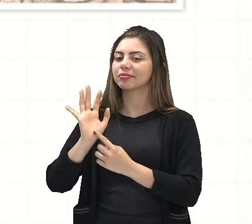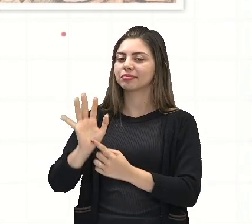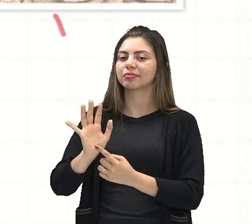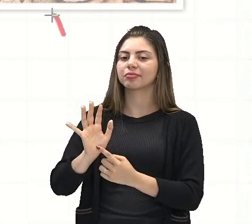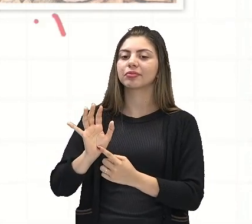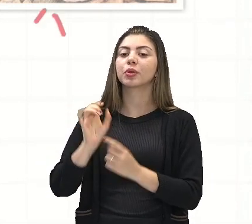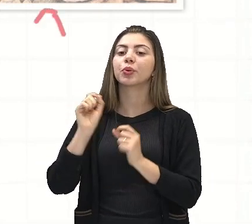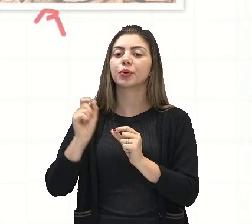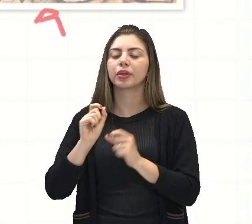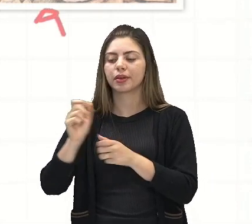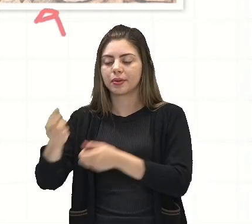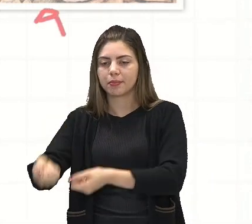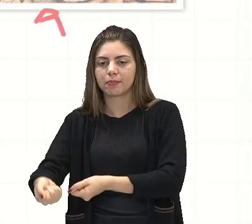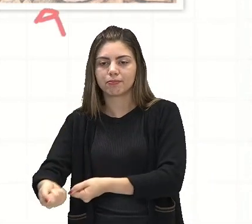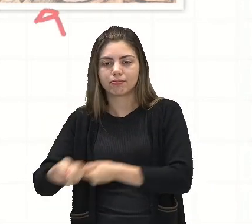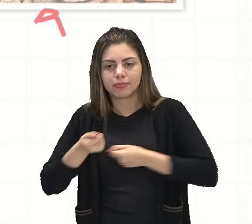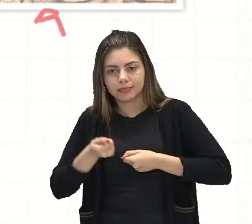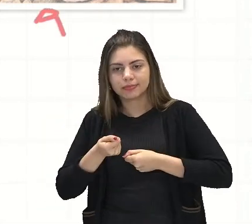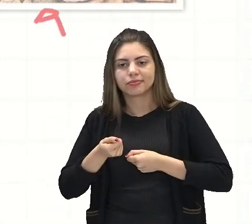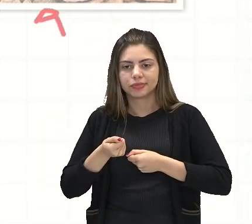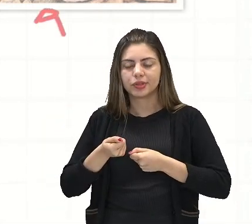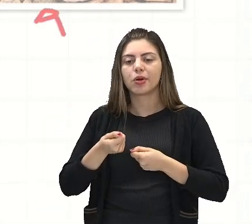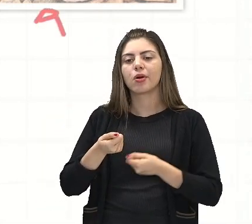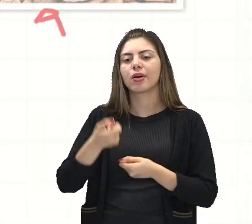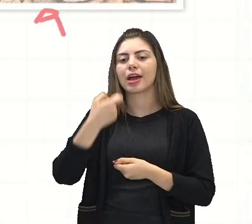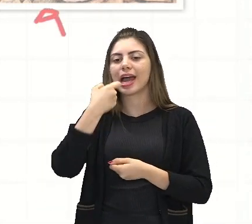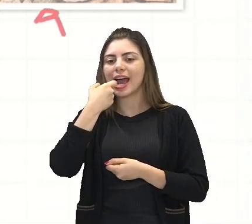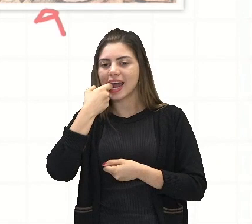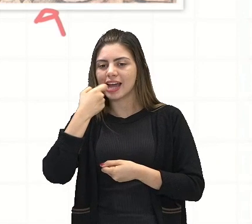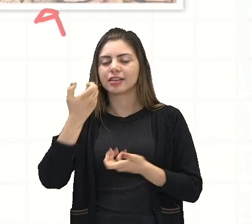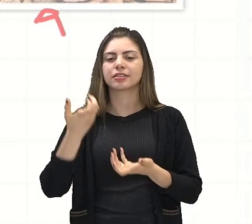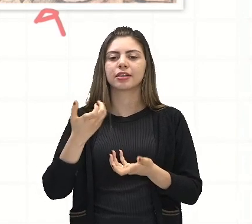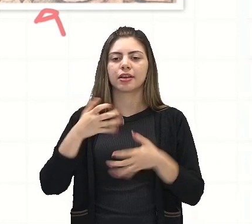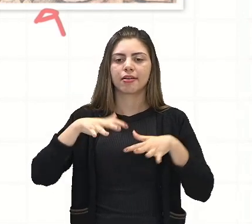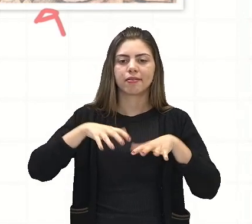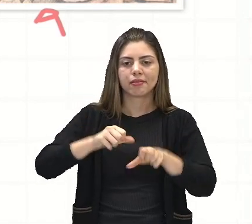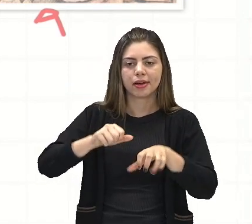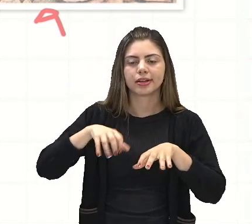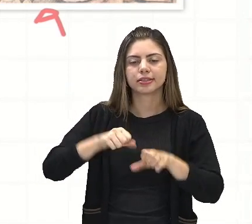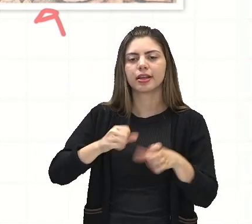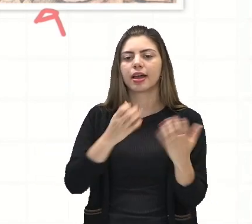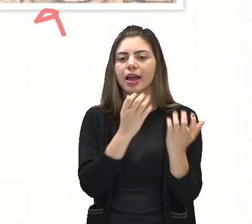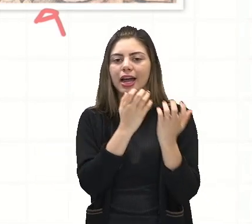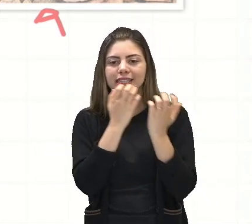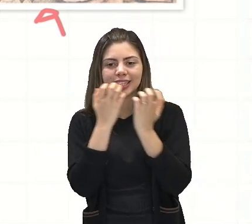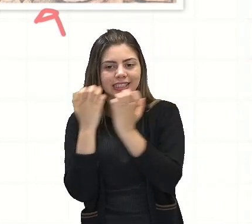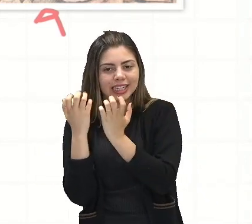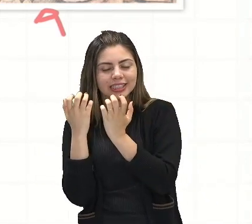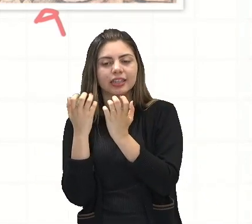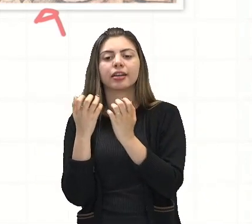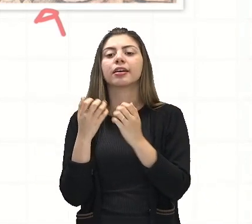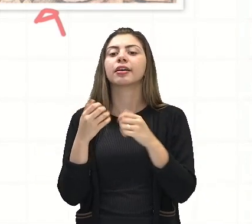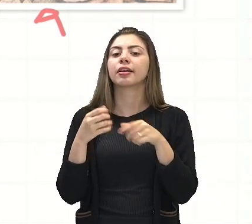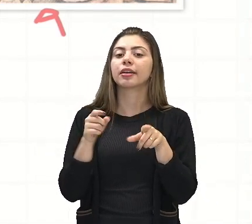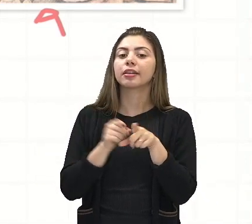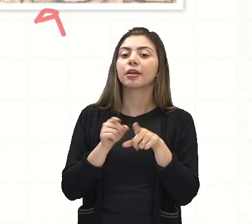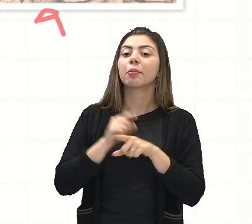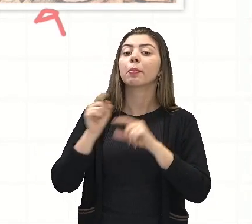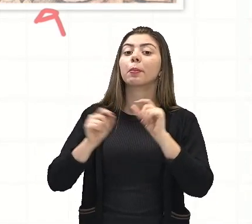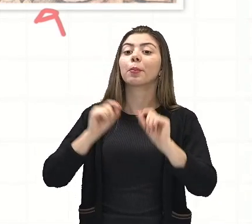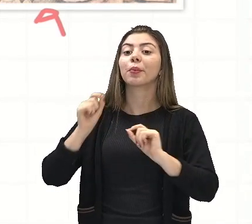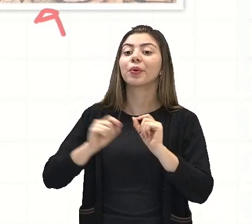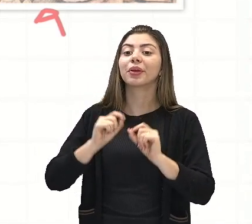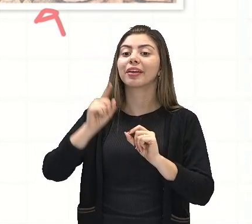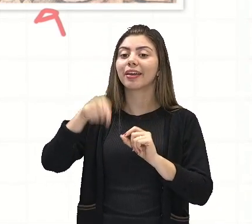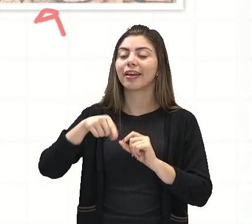mandioca, a castanha, o açaí, o milho e também aqui